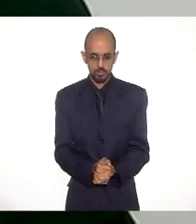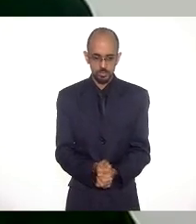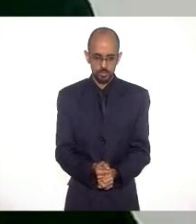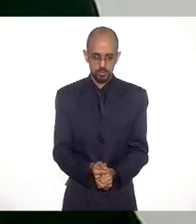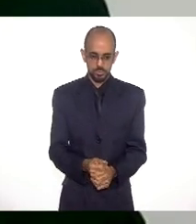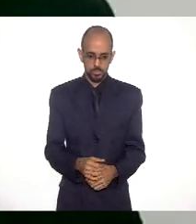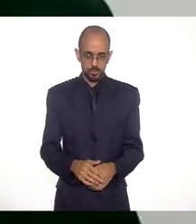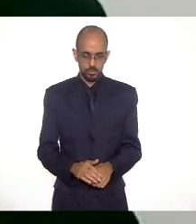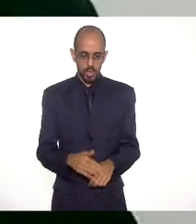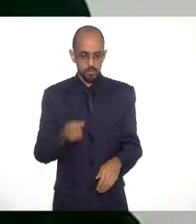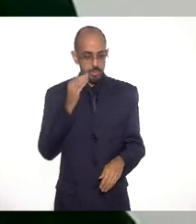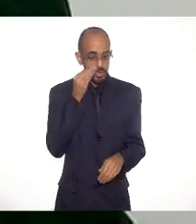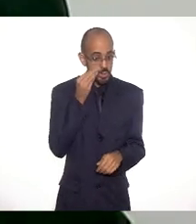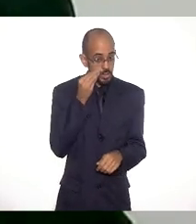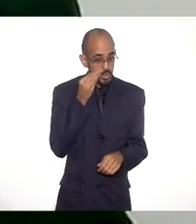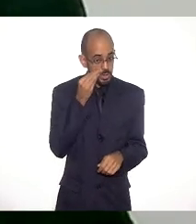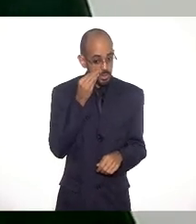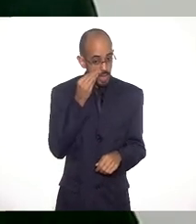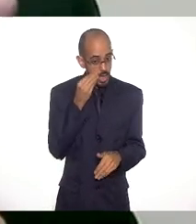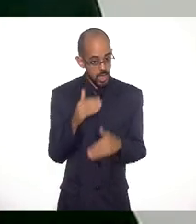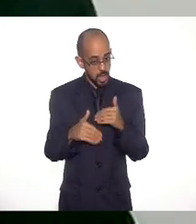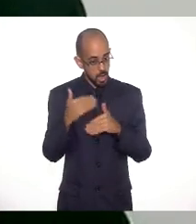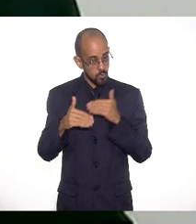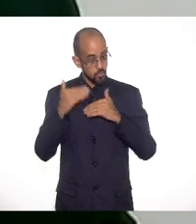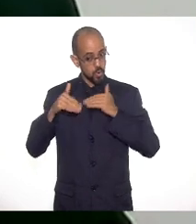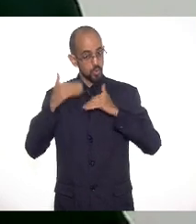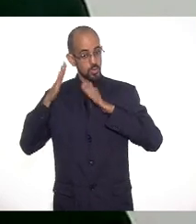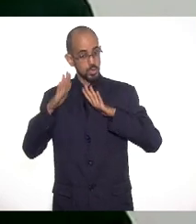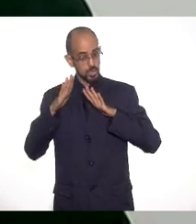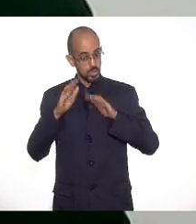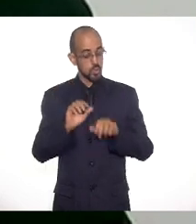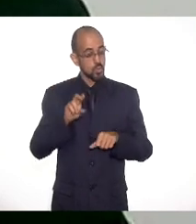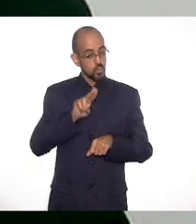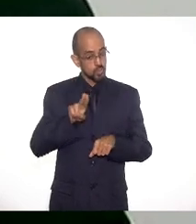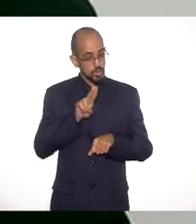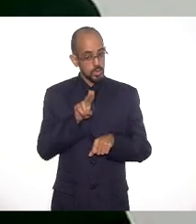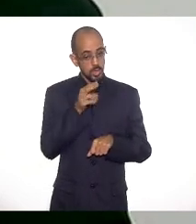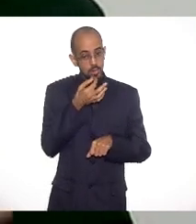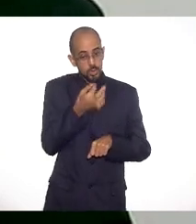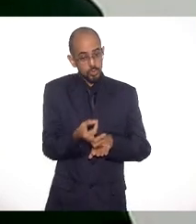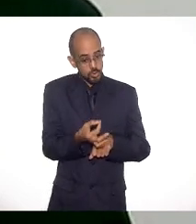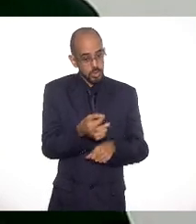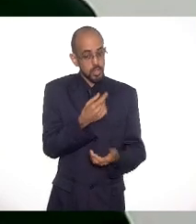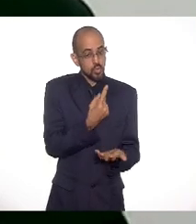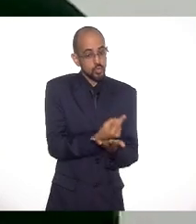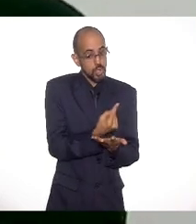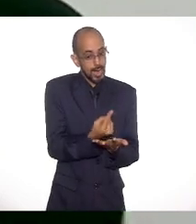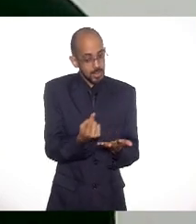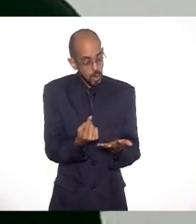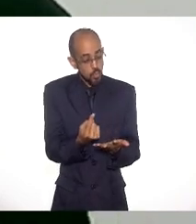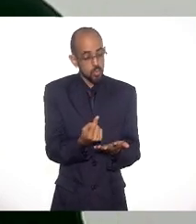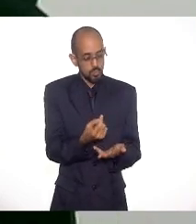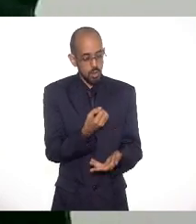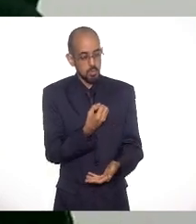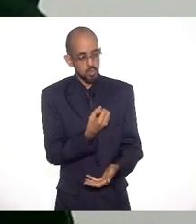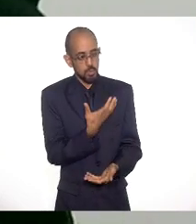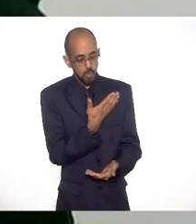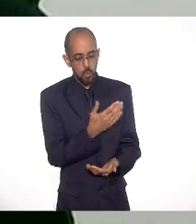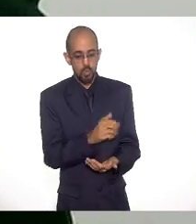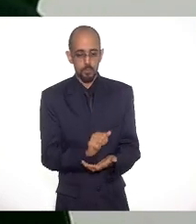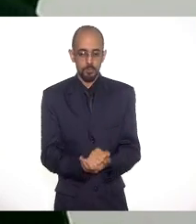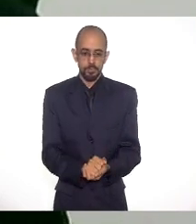Deixa eu tentar dar um encaminhamento, usando um pouco da sugestão de cada, aliás, excelentes sugestões. Nós temos